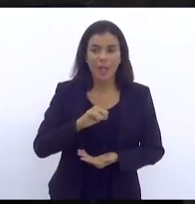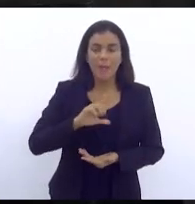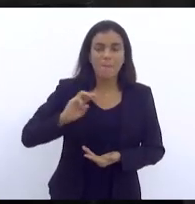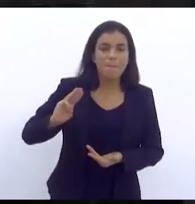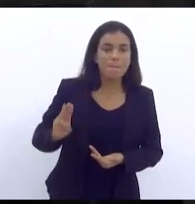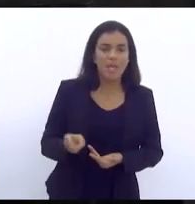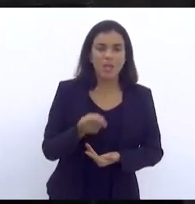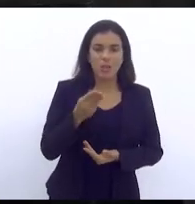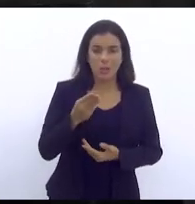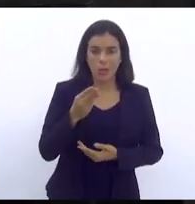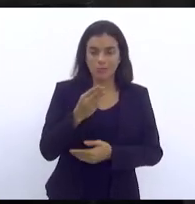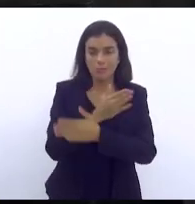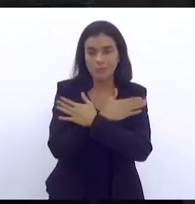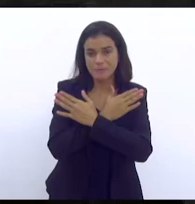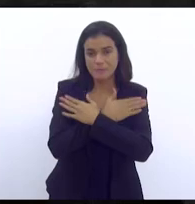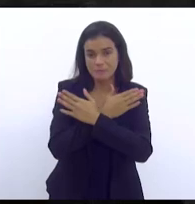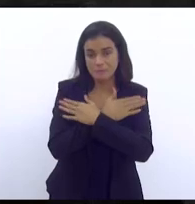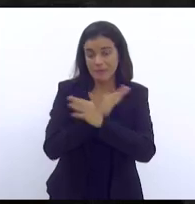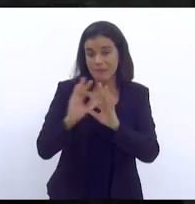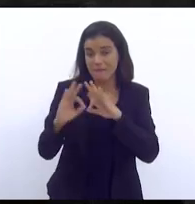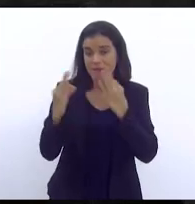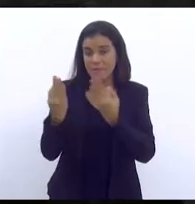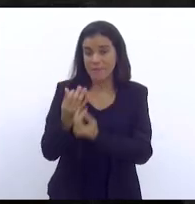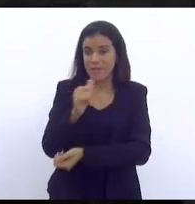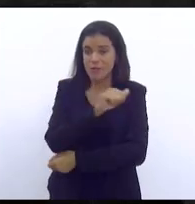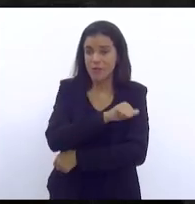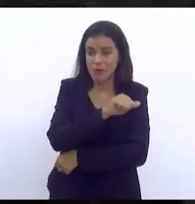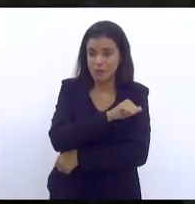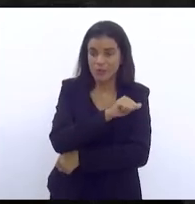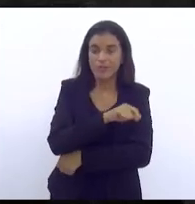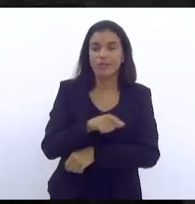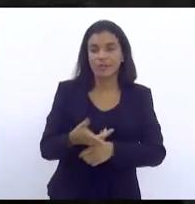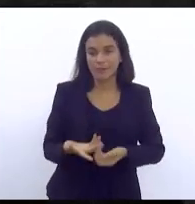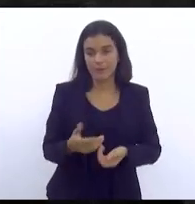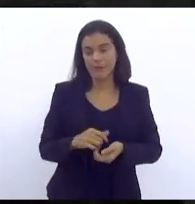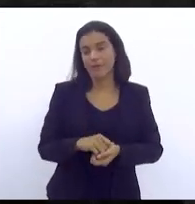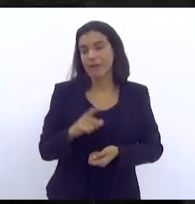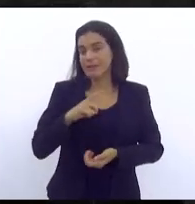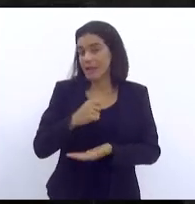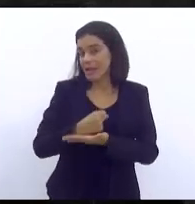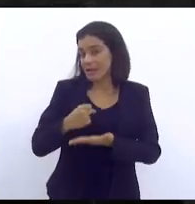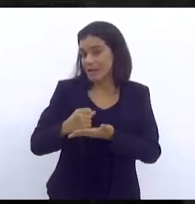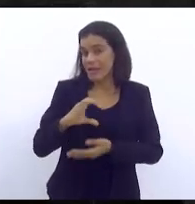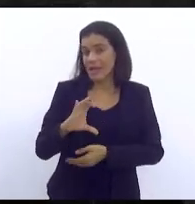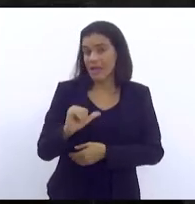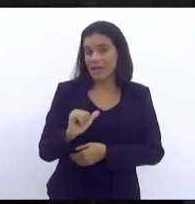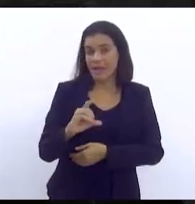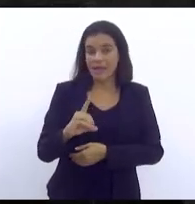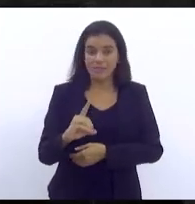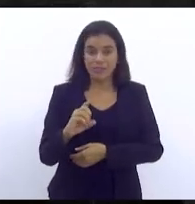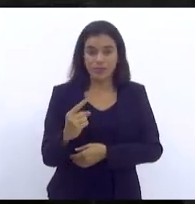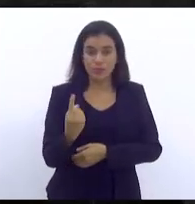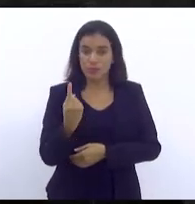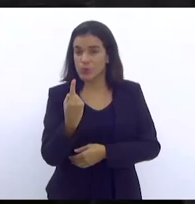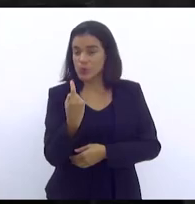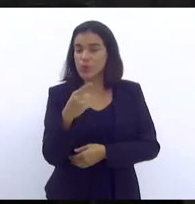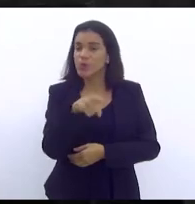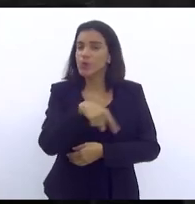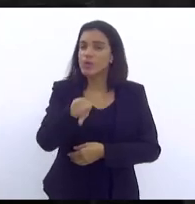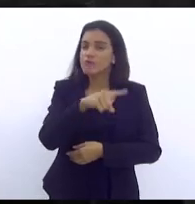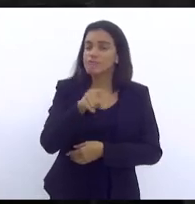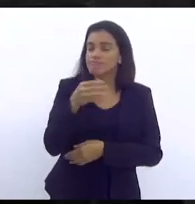desempregados milhões de famílias no Rio de Janeiro que estão abaixo da linha da pobreza cadastrados no CAD único o que vocês sugerem para essas